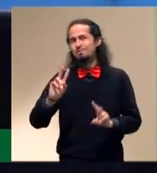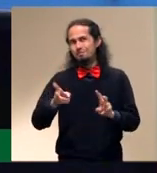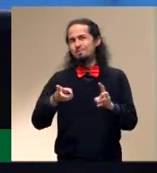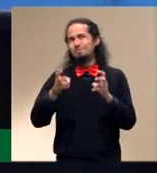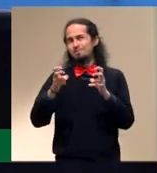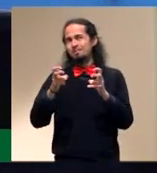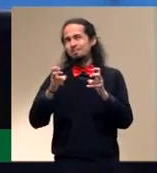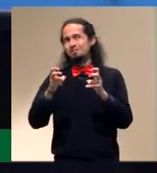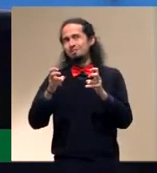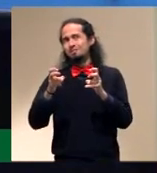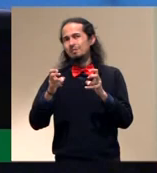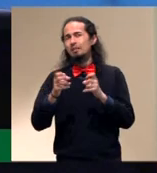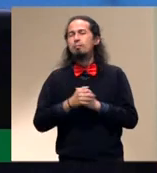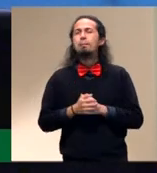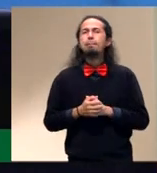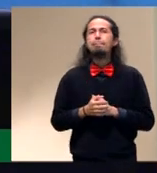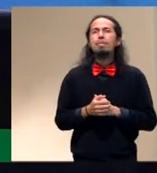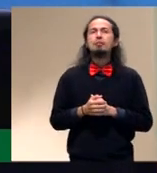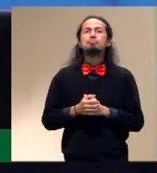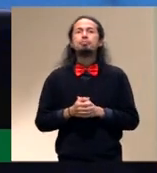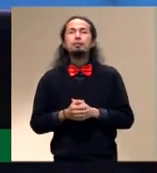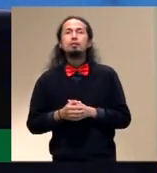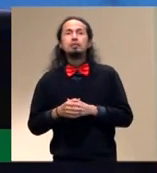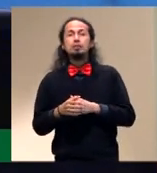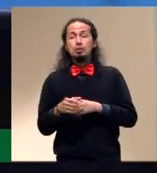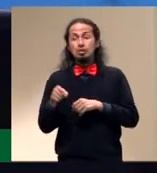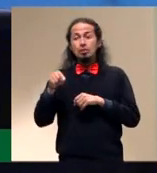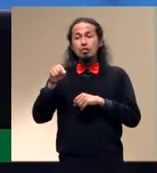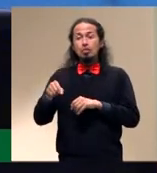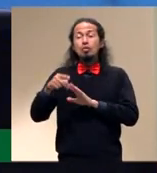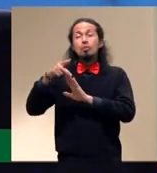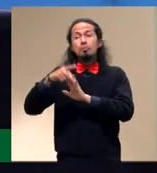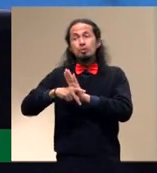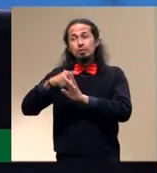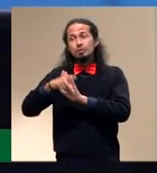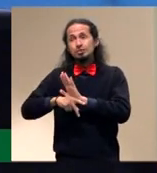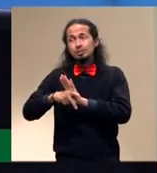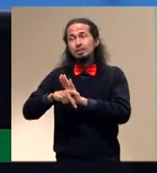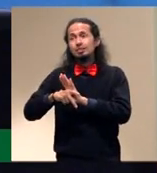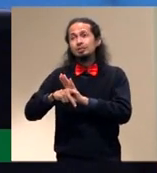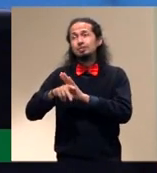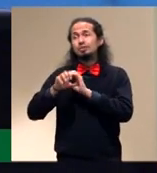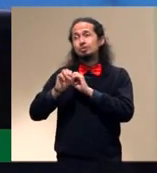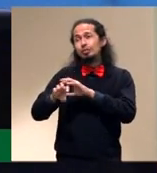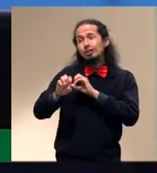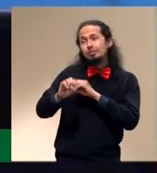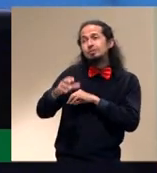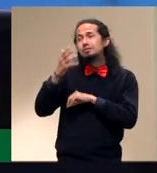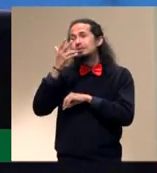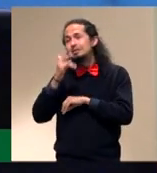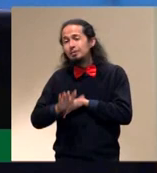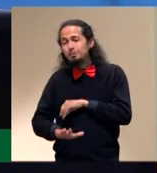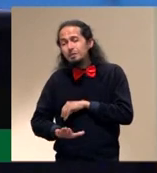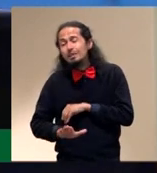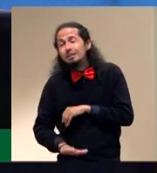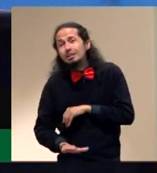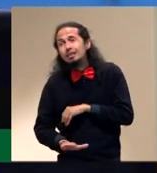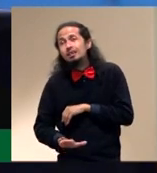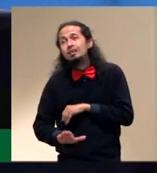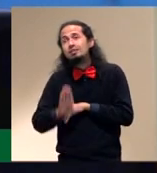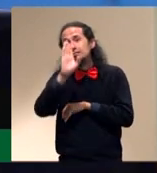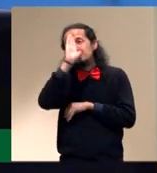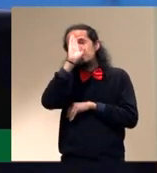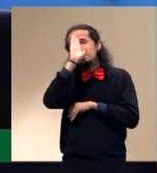retomar que a função social educativa e o projeto educativo para as crianças pequenas, ele tem que estar, em primeiro